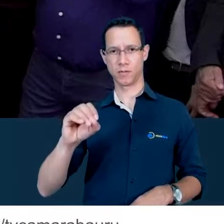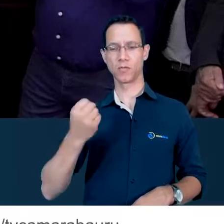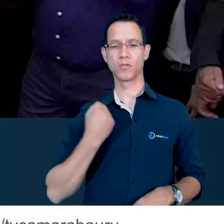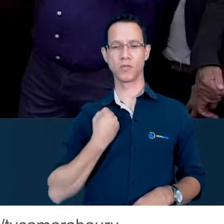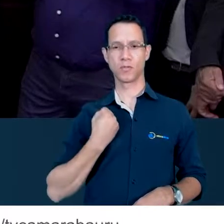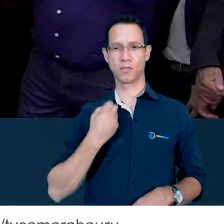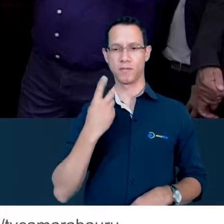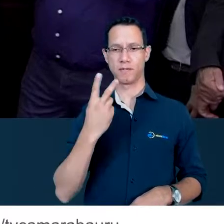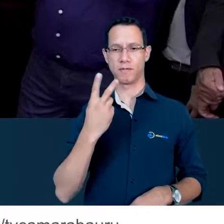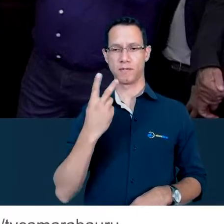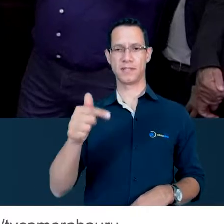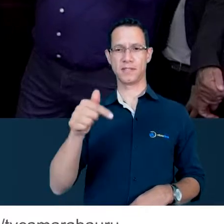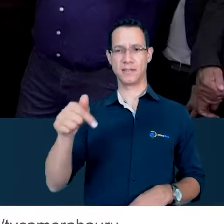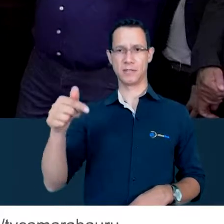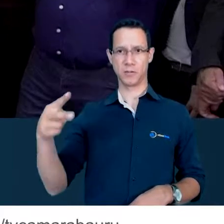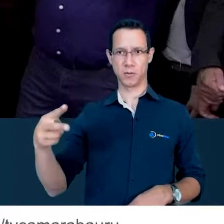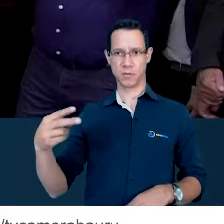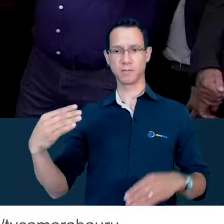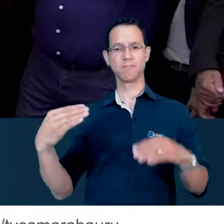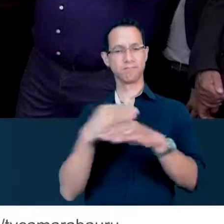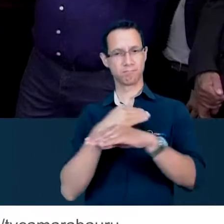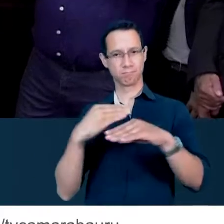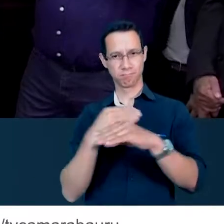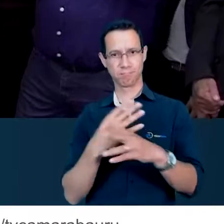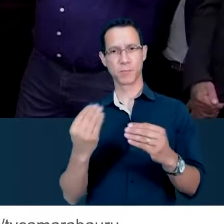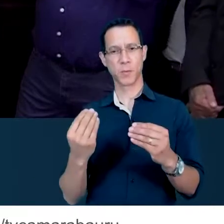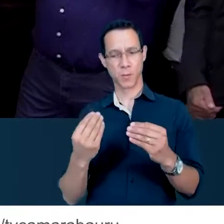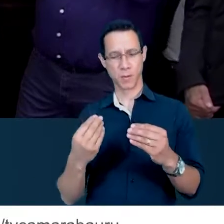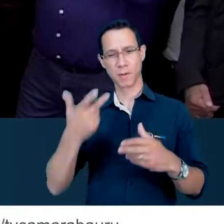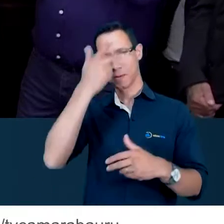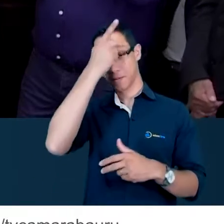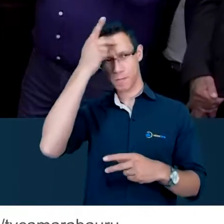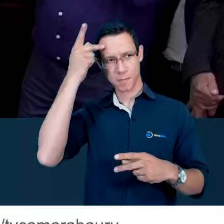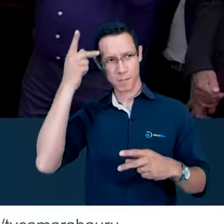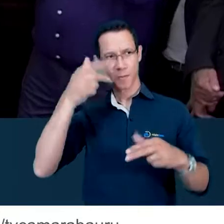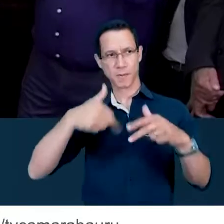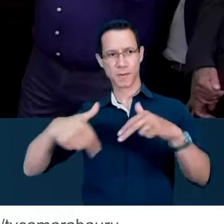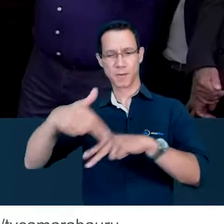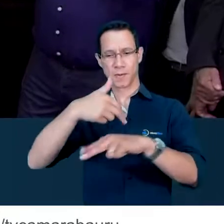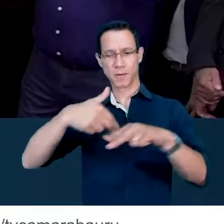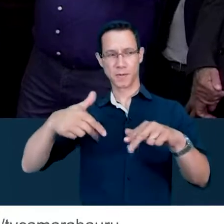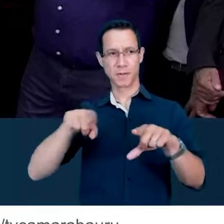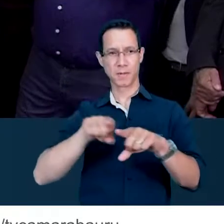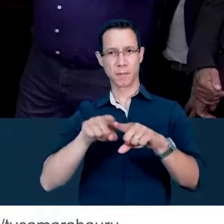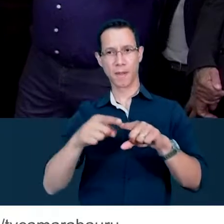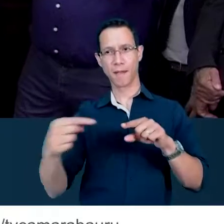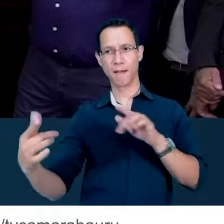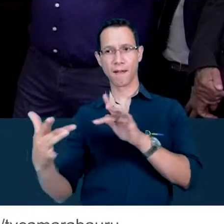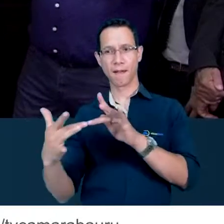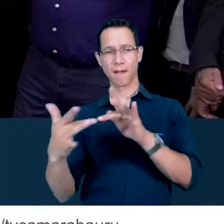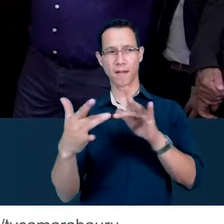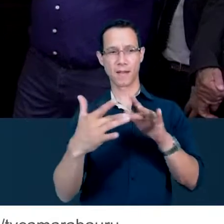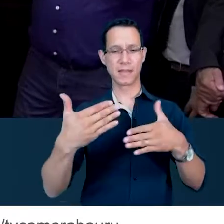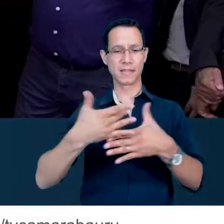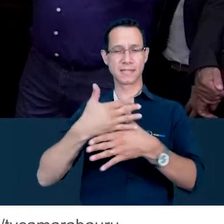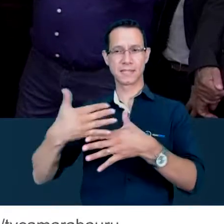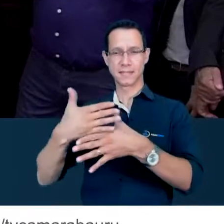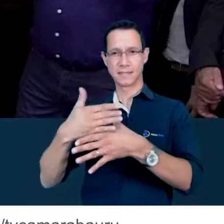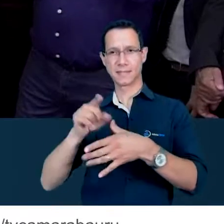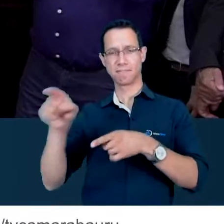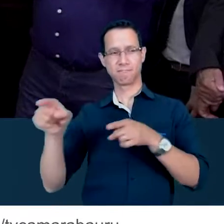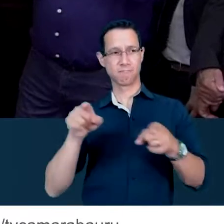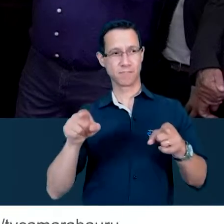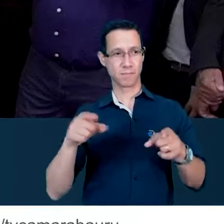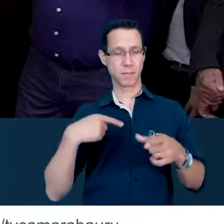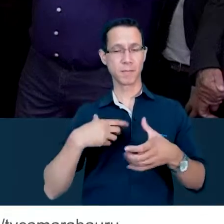de veículos, pedestres e que faz a ligação a outras cidades, a empresa trouxe um grande